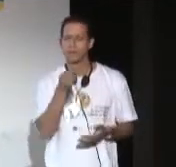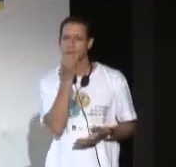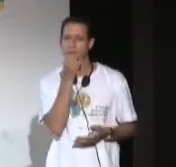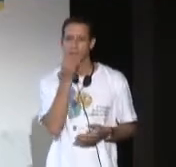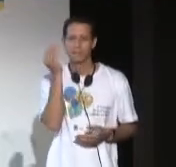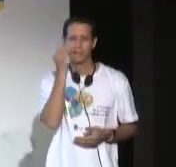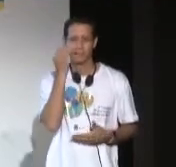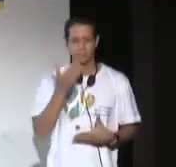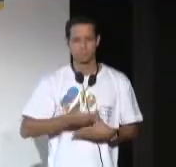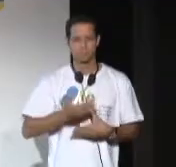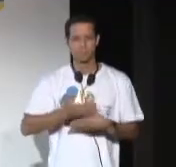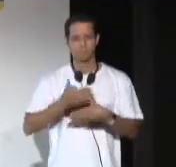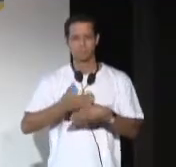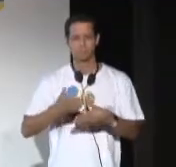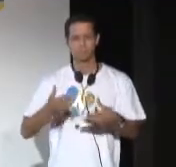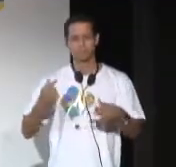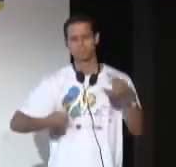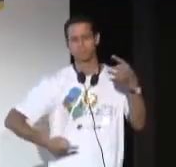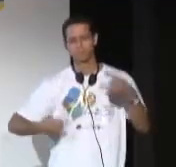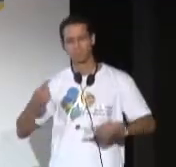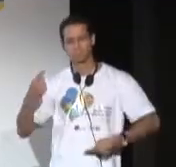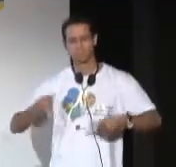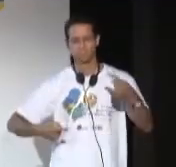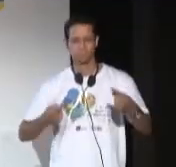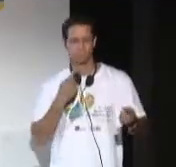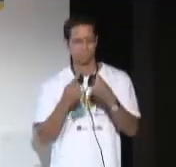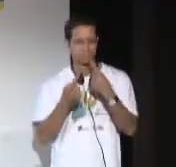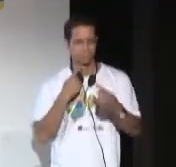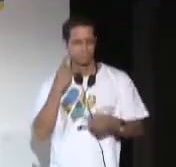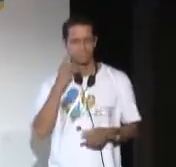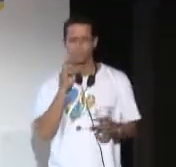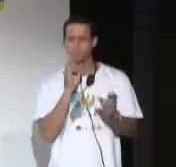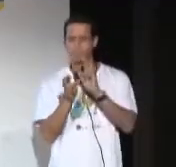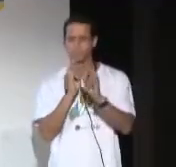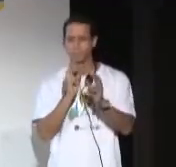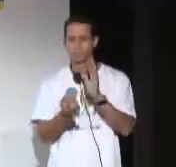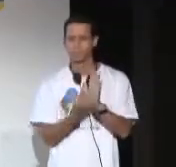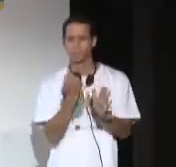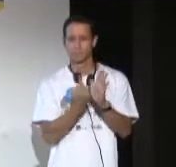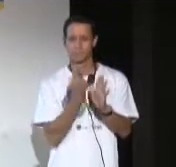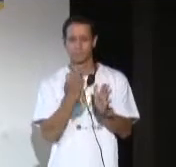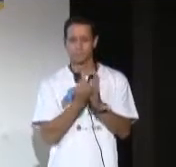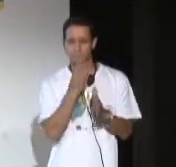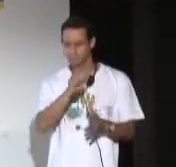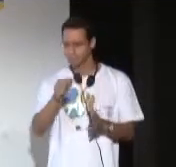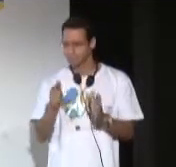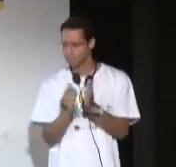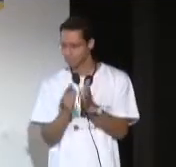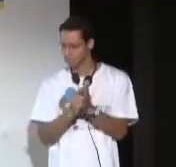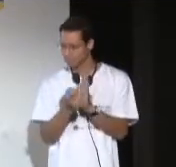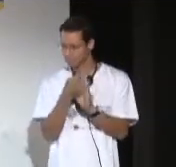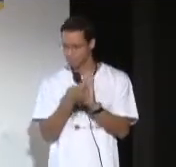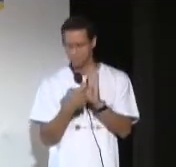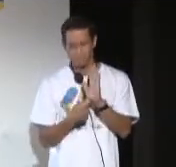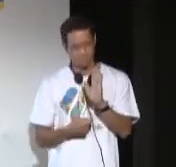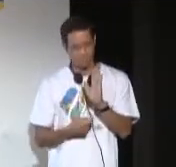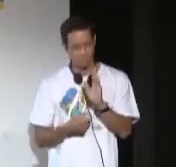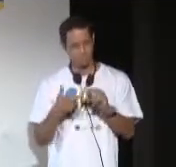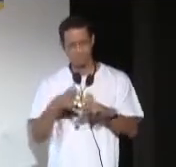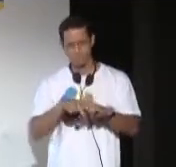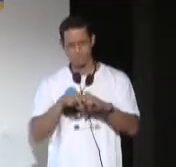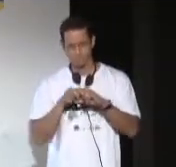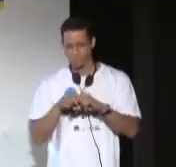pudesse construir um debate, mas muito mais do que somente o debate, é responder os questionamentos que vocês estão nos fazendo, tá? Então, por isso que eu